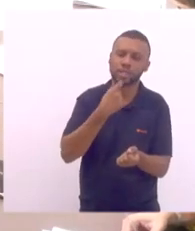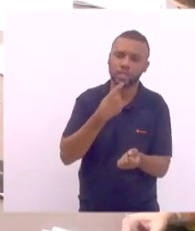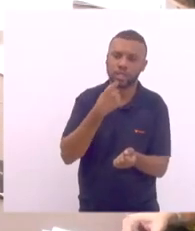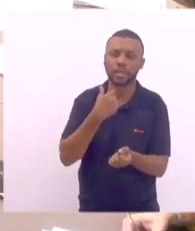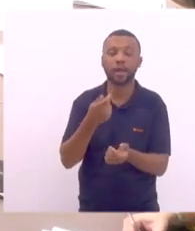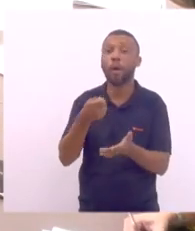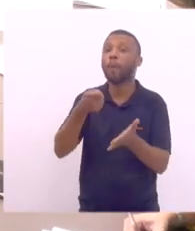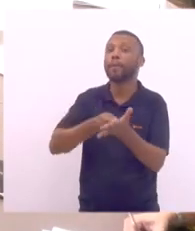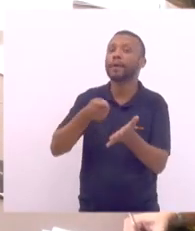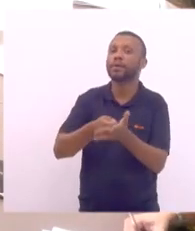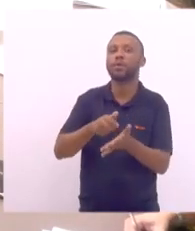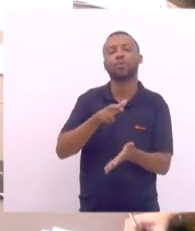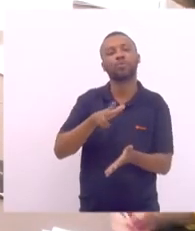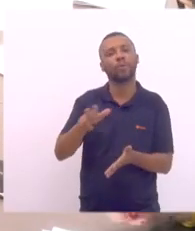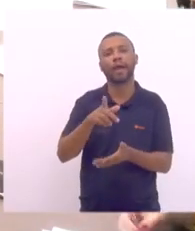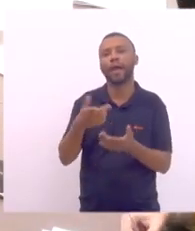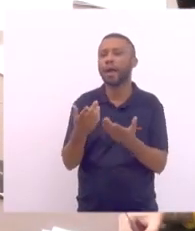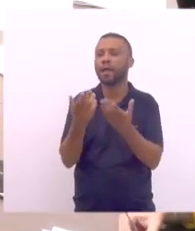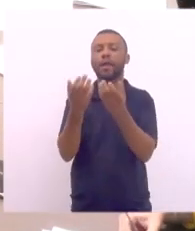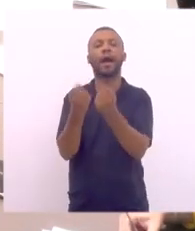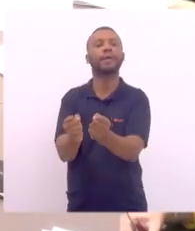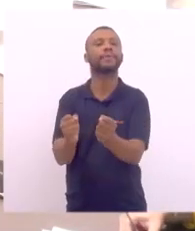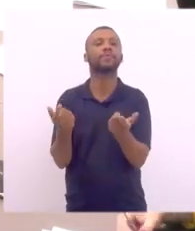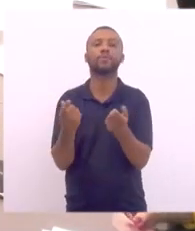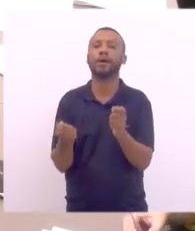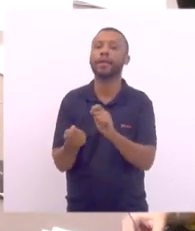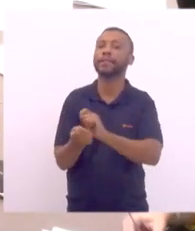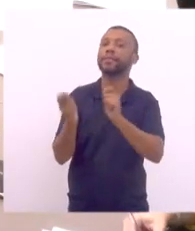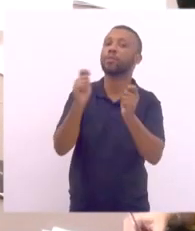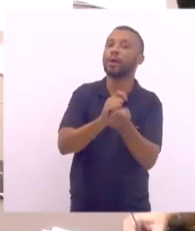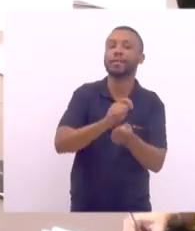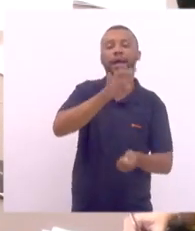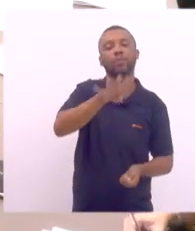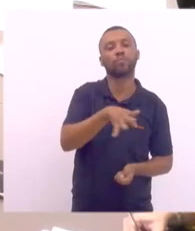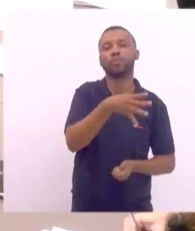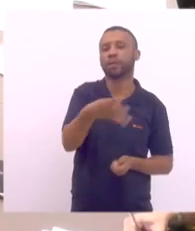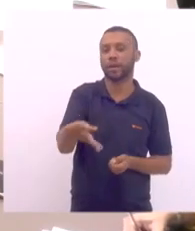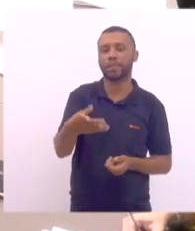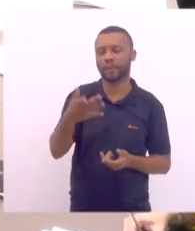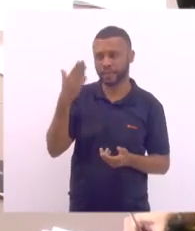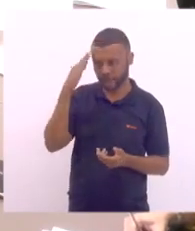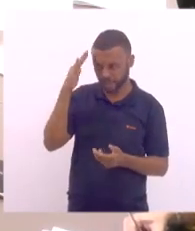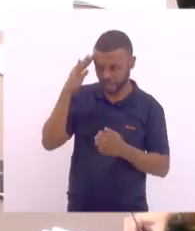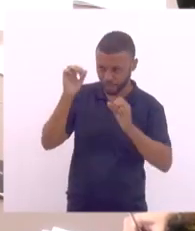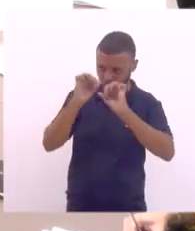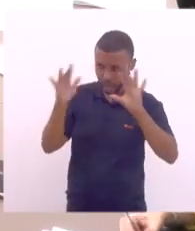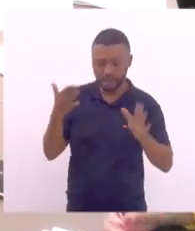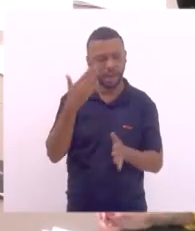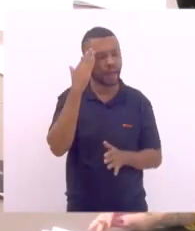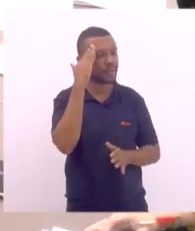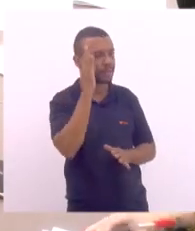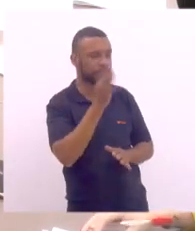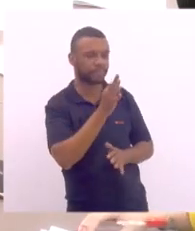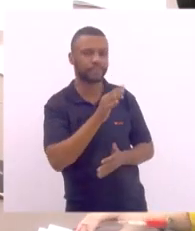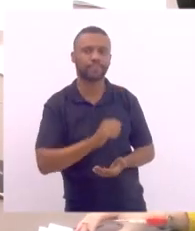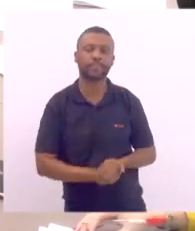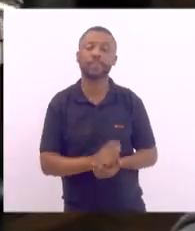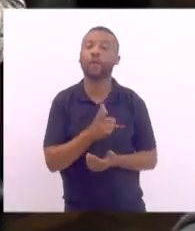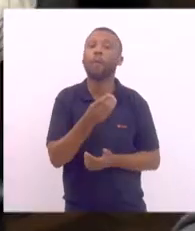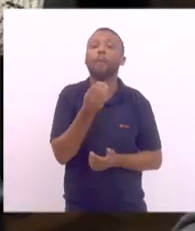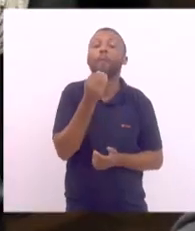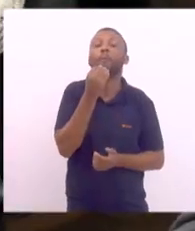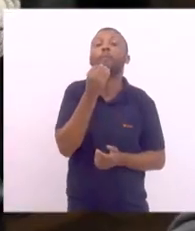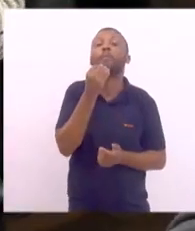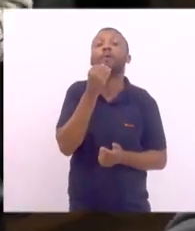obrigação, aí é uma adesão. Entendeu? Entendi. A instituição poderá